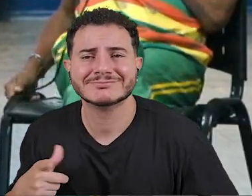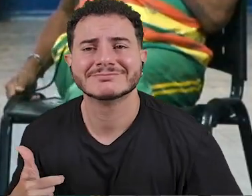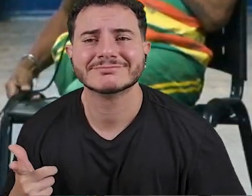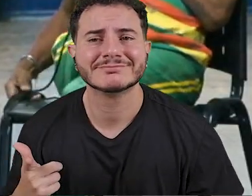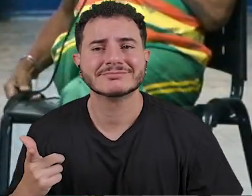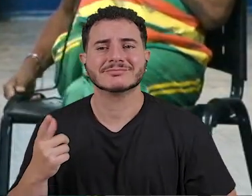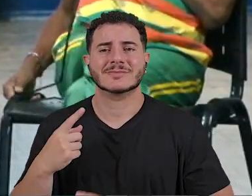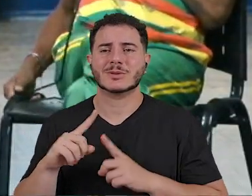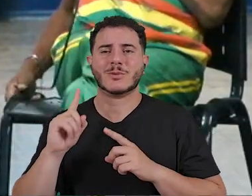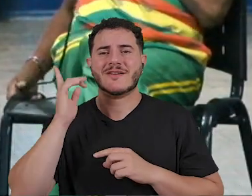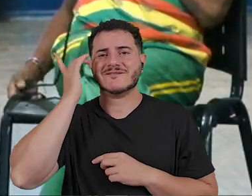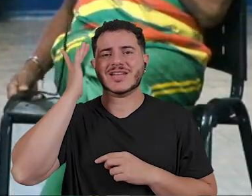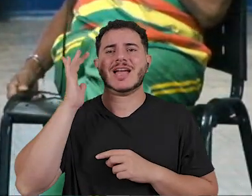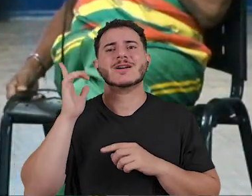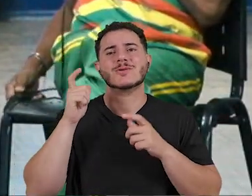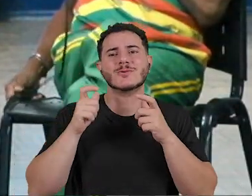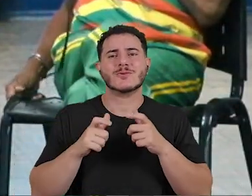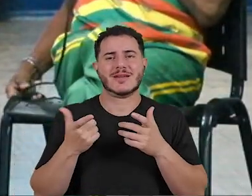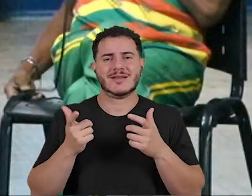Mas é conversa.